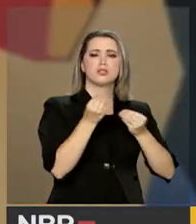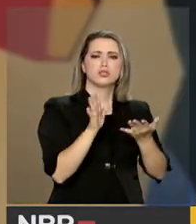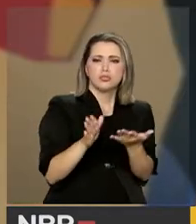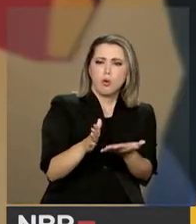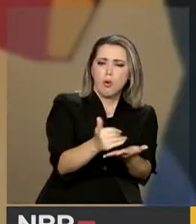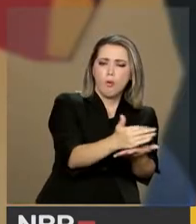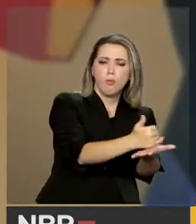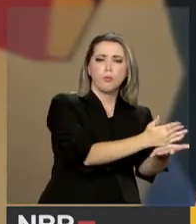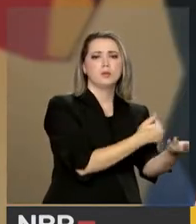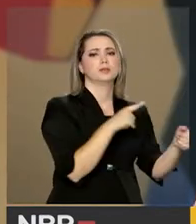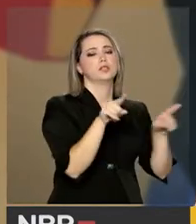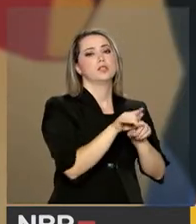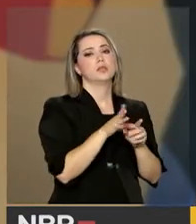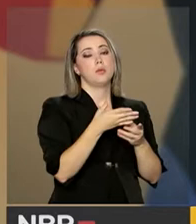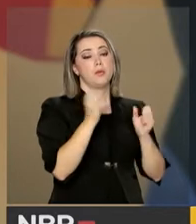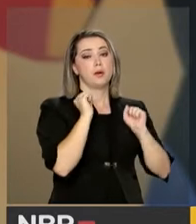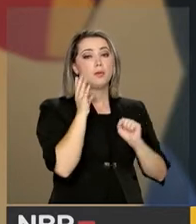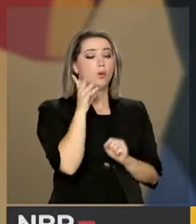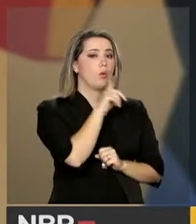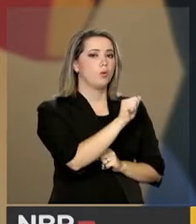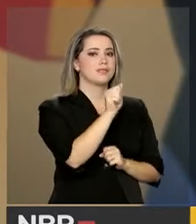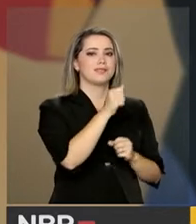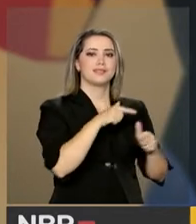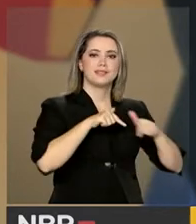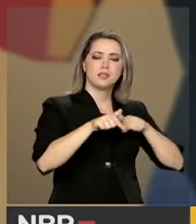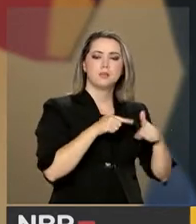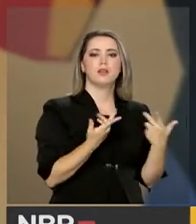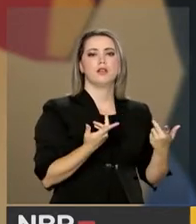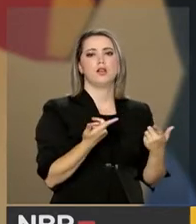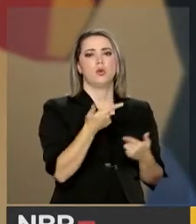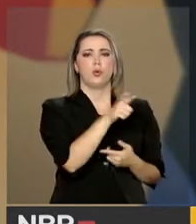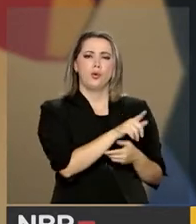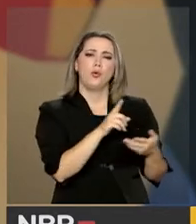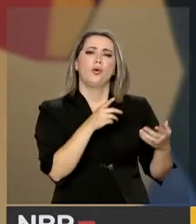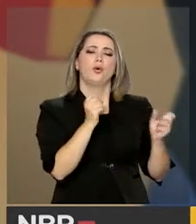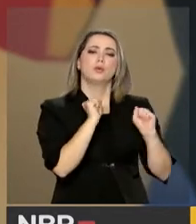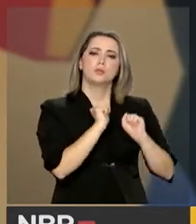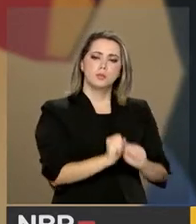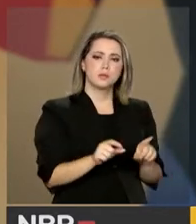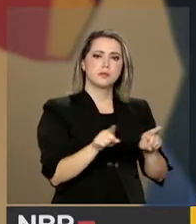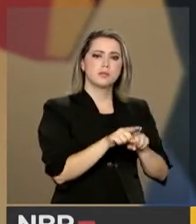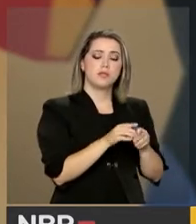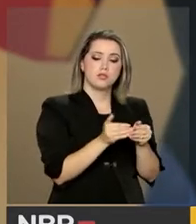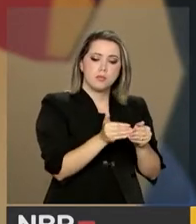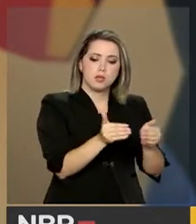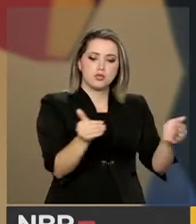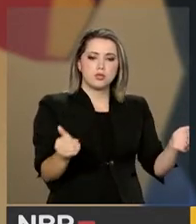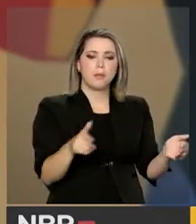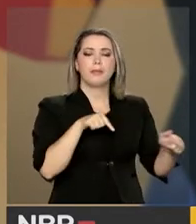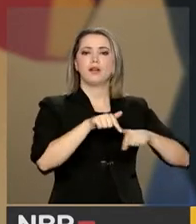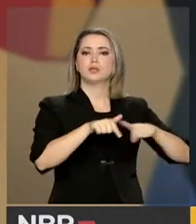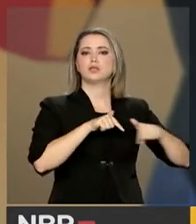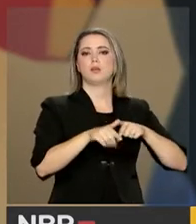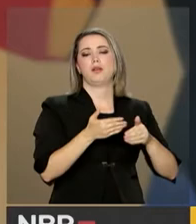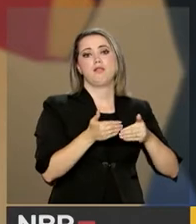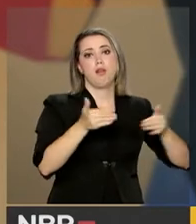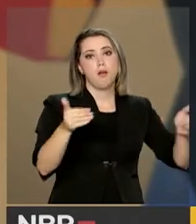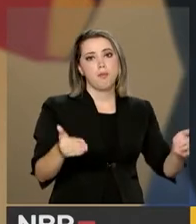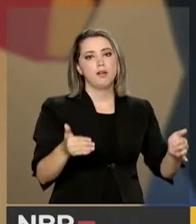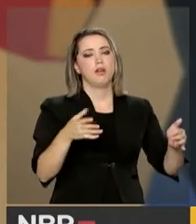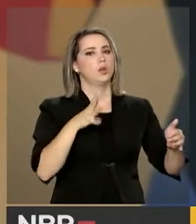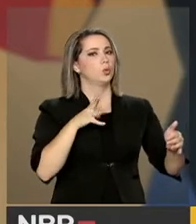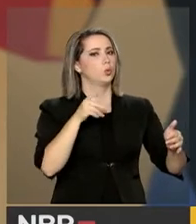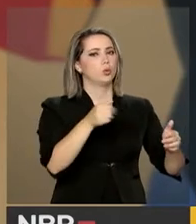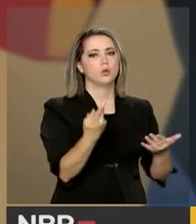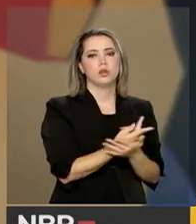de recursos para conseguir desenvolver. E outra forma de ampliar a sua ação e ampliar as